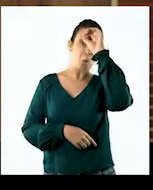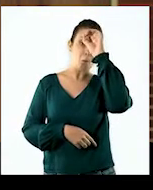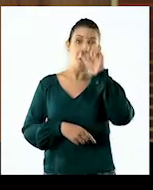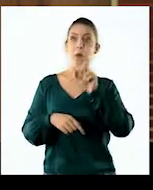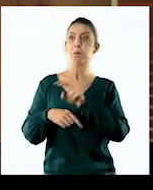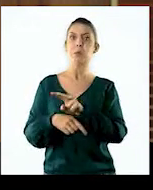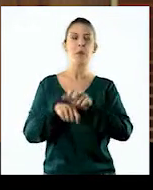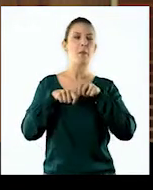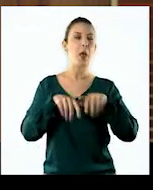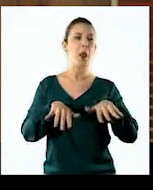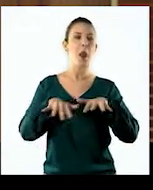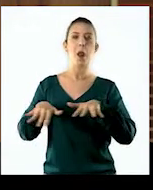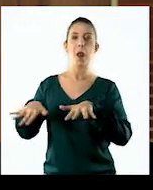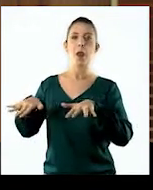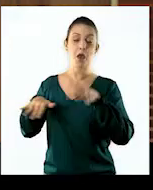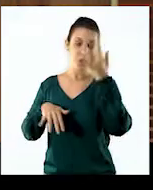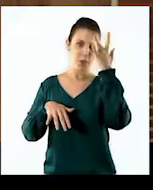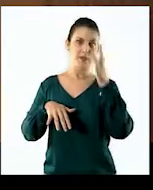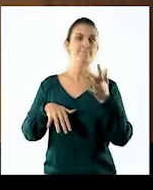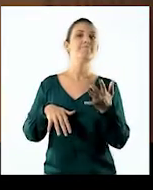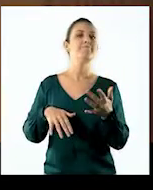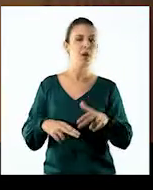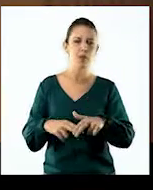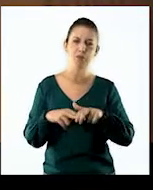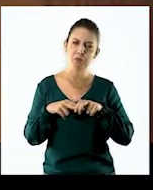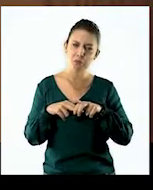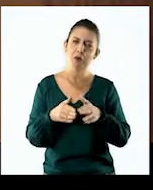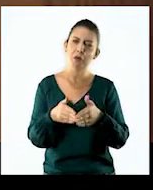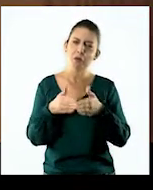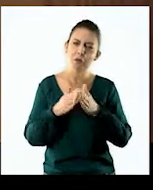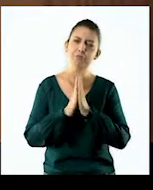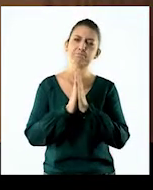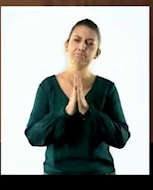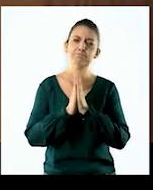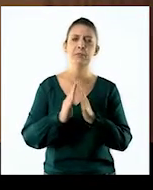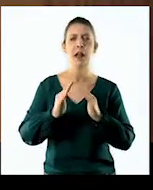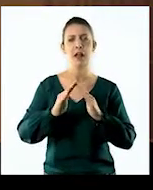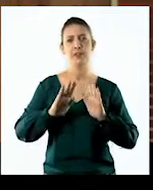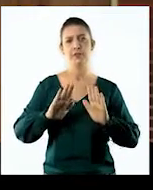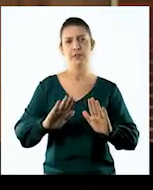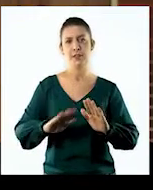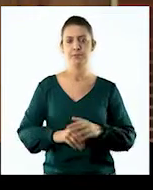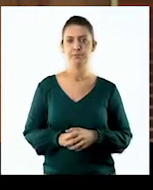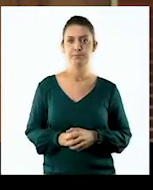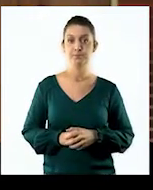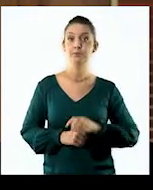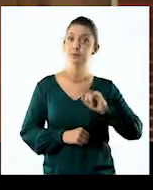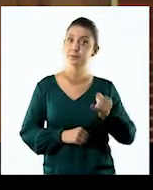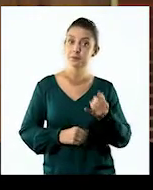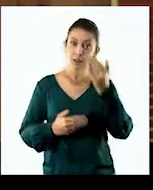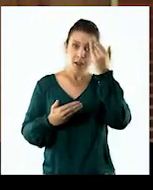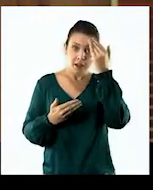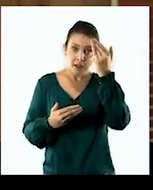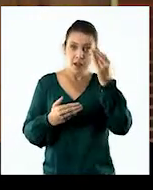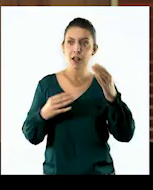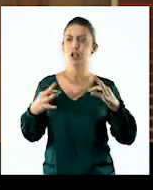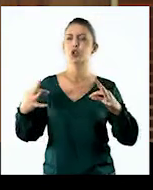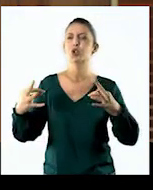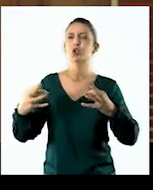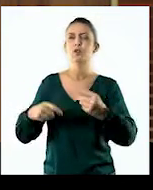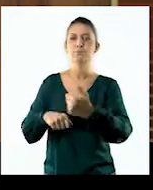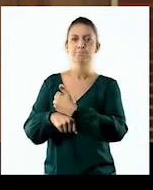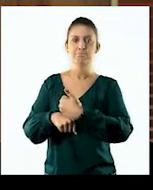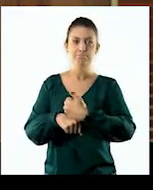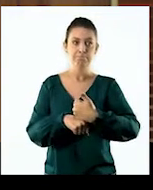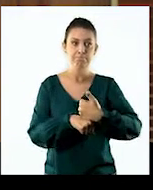involuntariamente transmissores do vírus por favor fique em casa quero aproveitar para agradecer